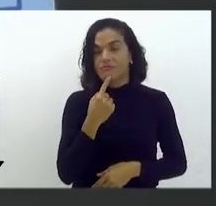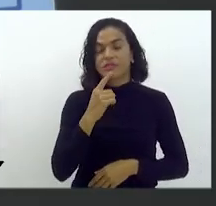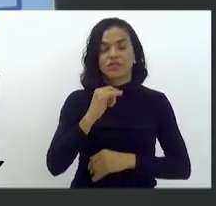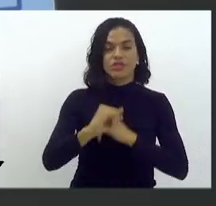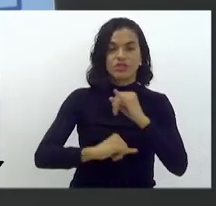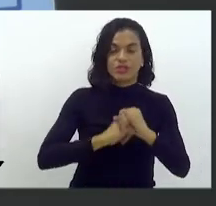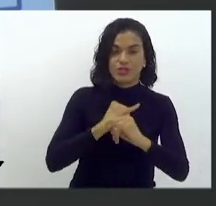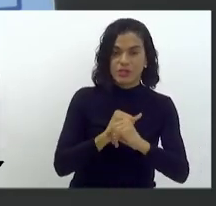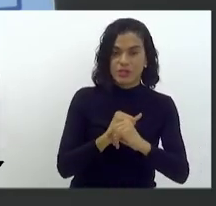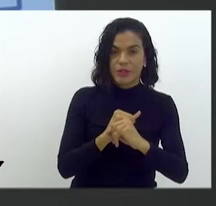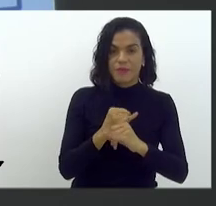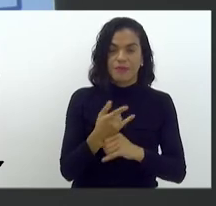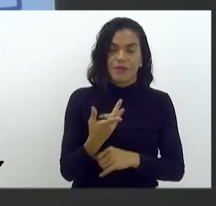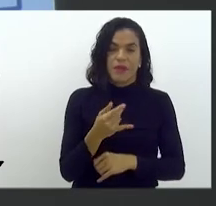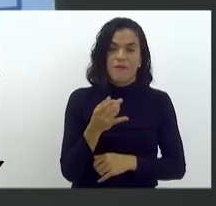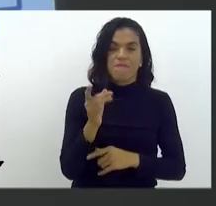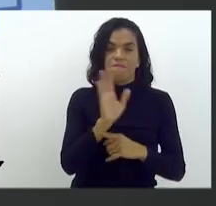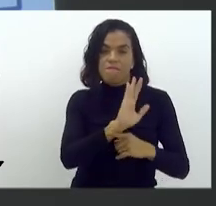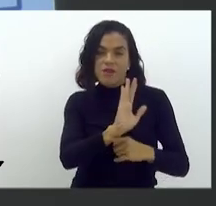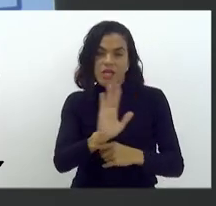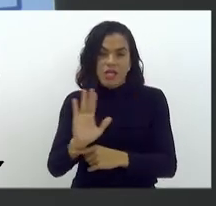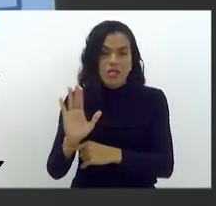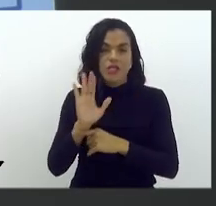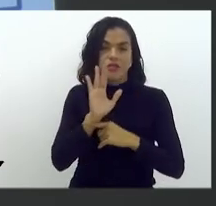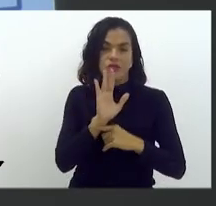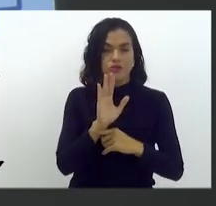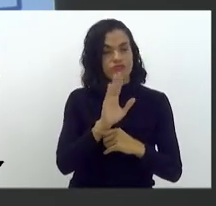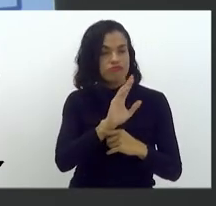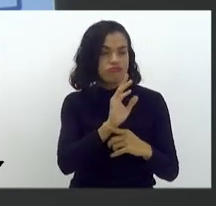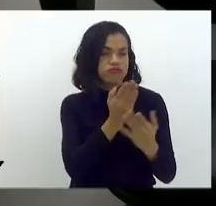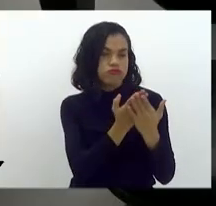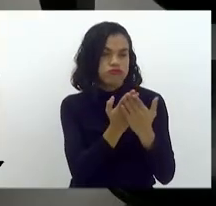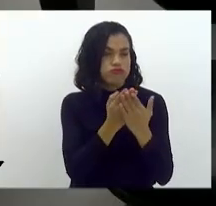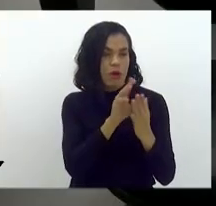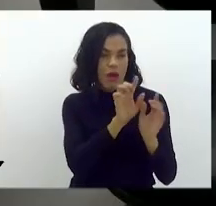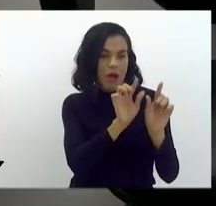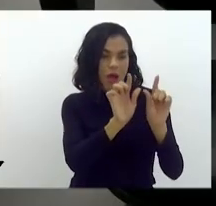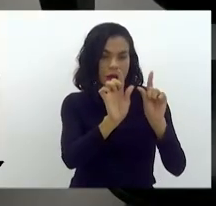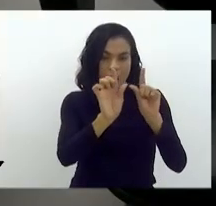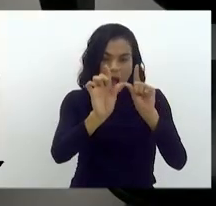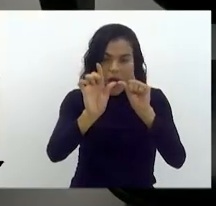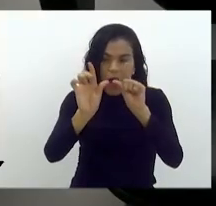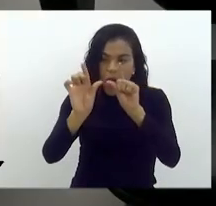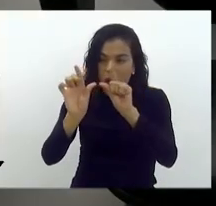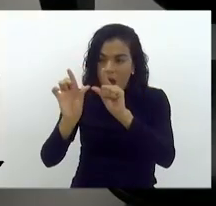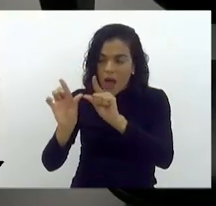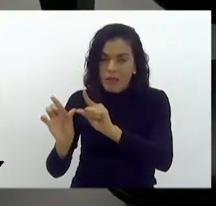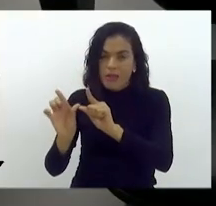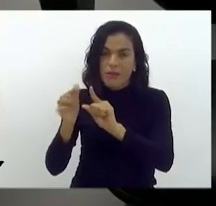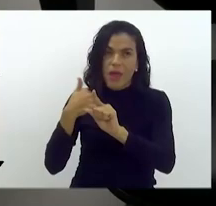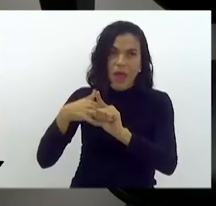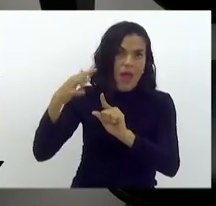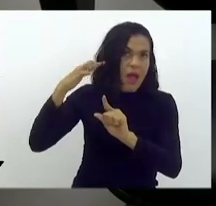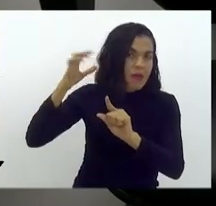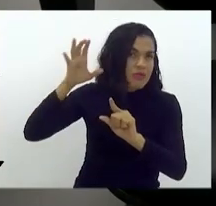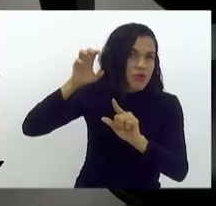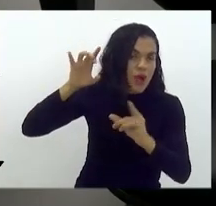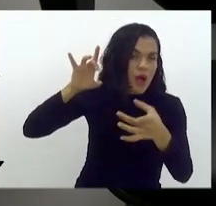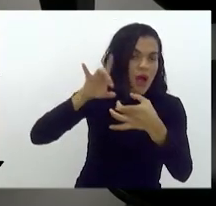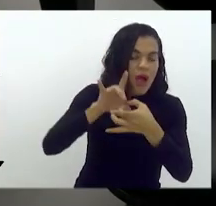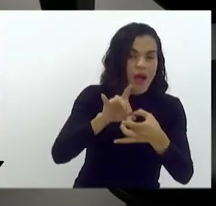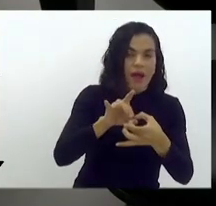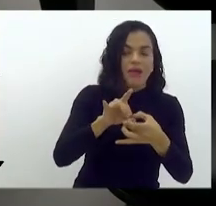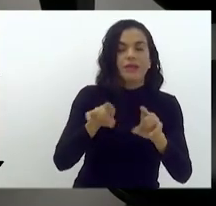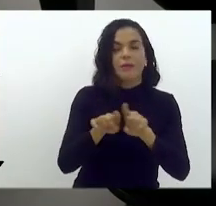reconhecimentos videográficos os reconhecimentos e de áudio e também o